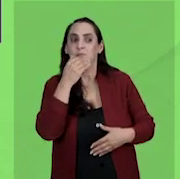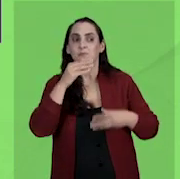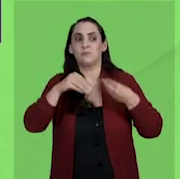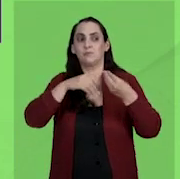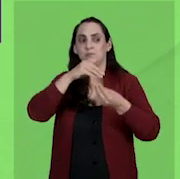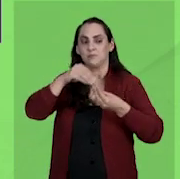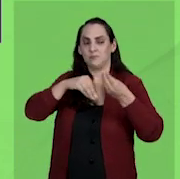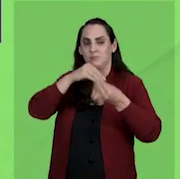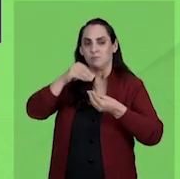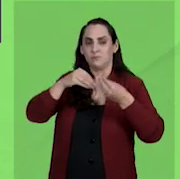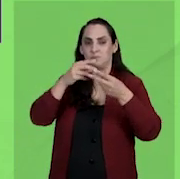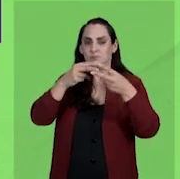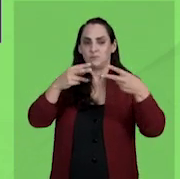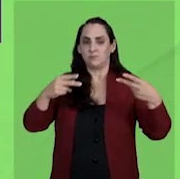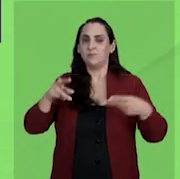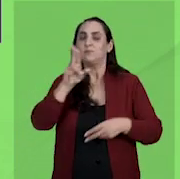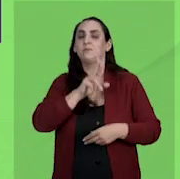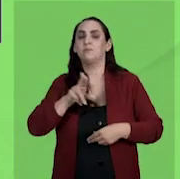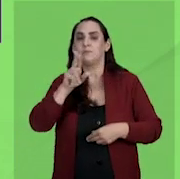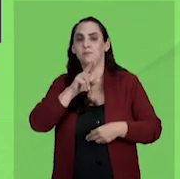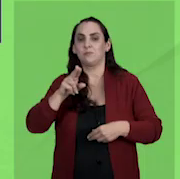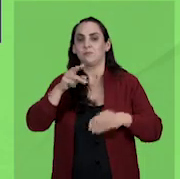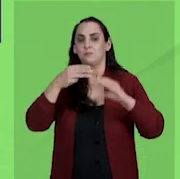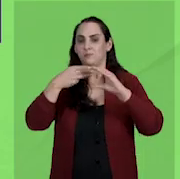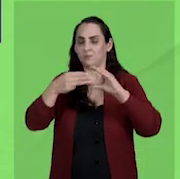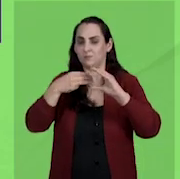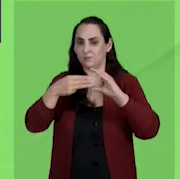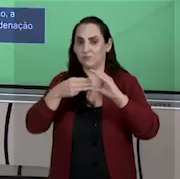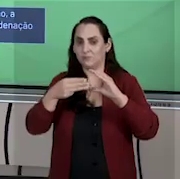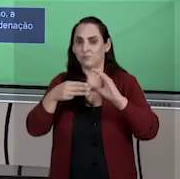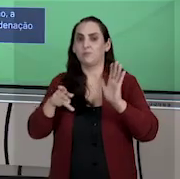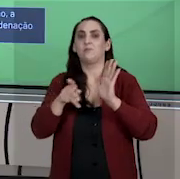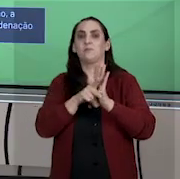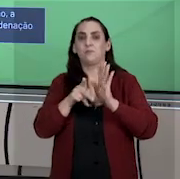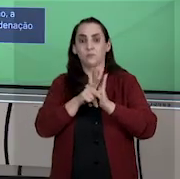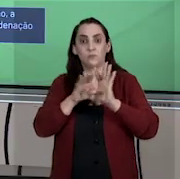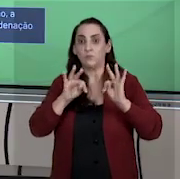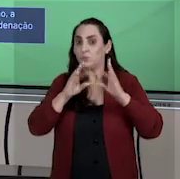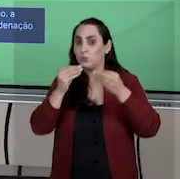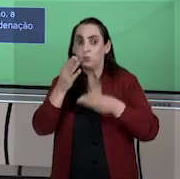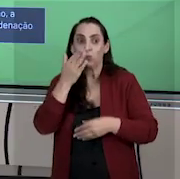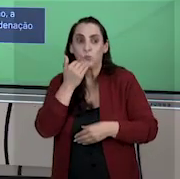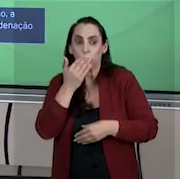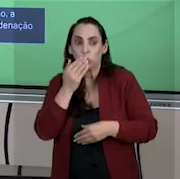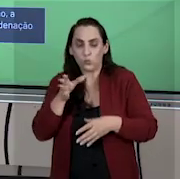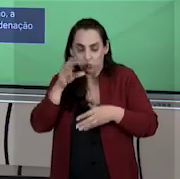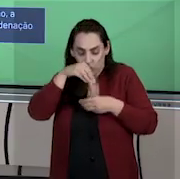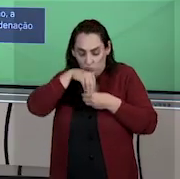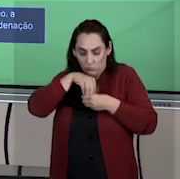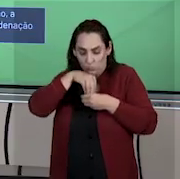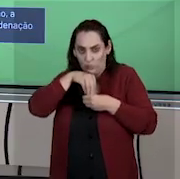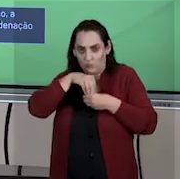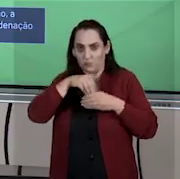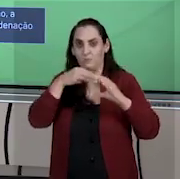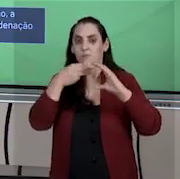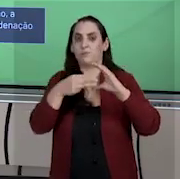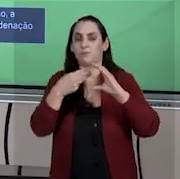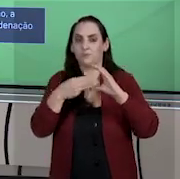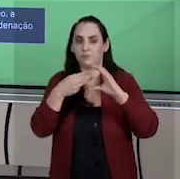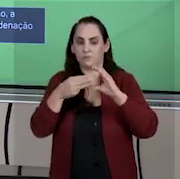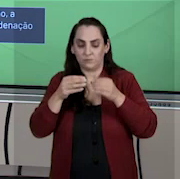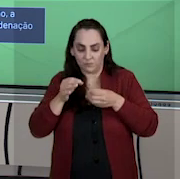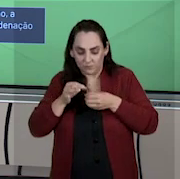úteis para as células. Porque tudo aquilo que você come vai parar lá dentro da sua célula. Então, as proteínas,